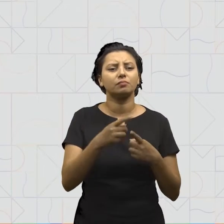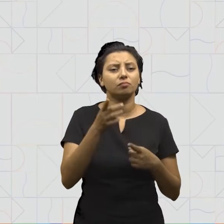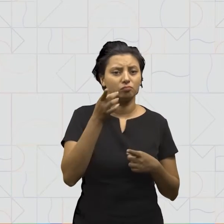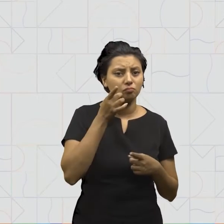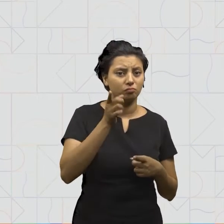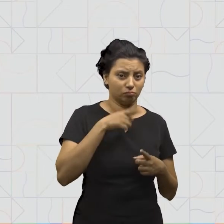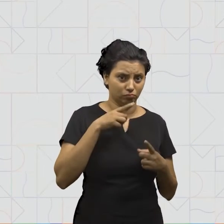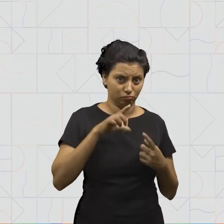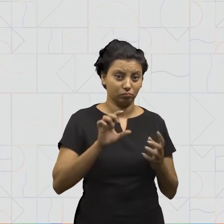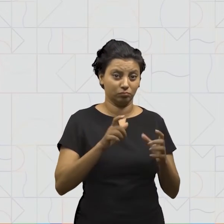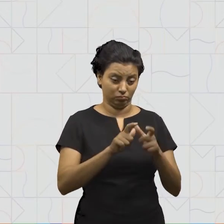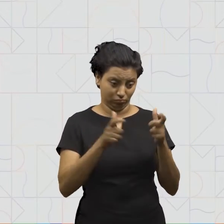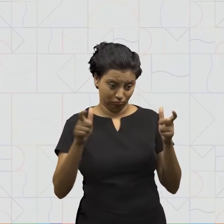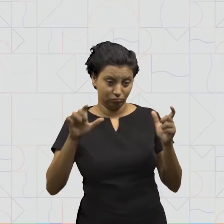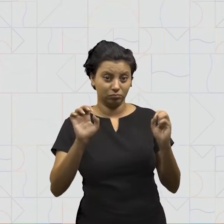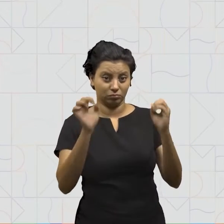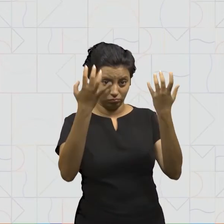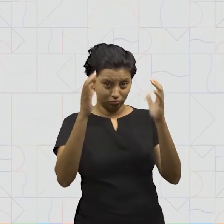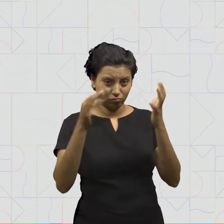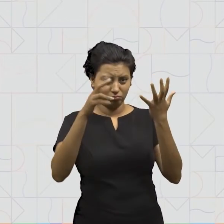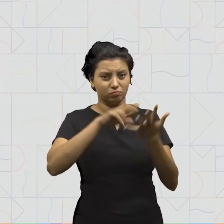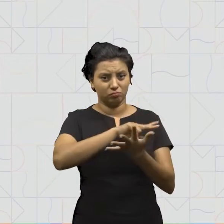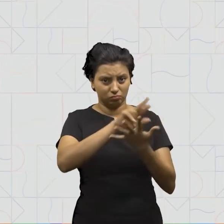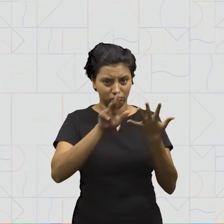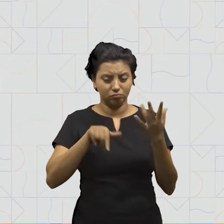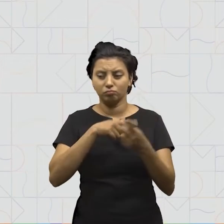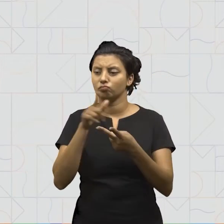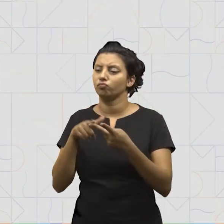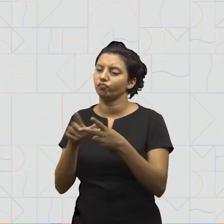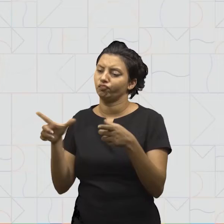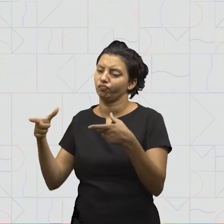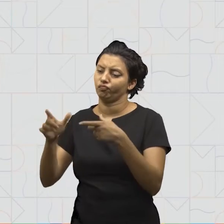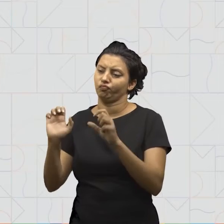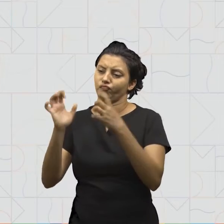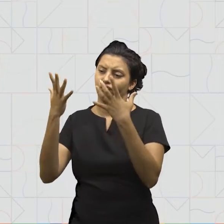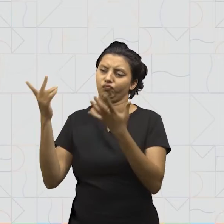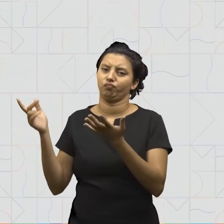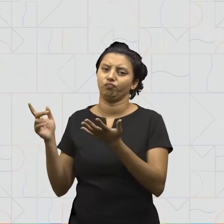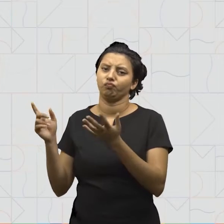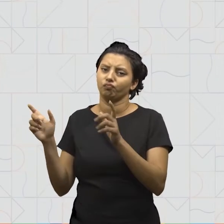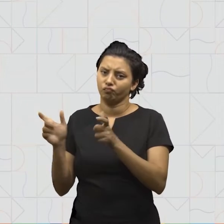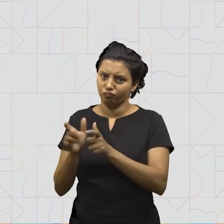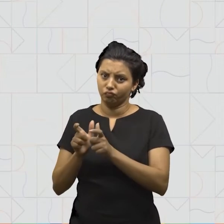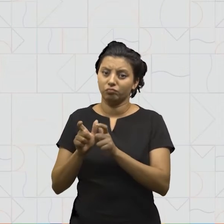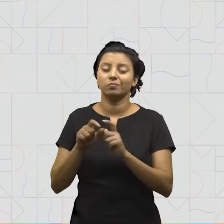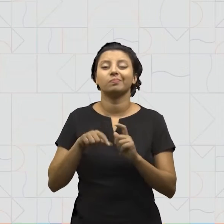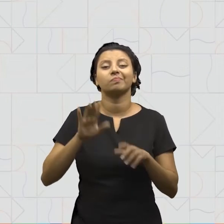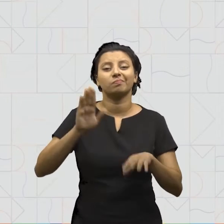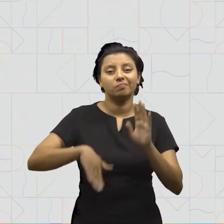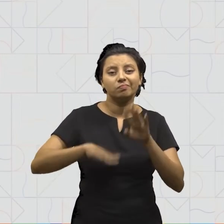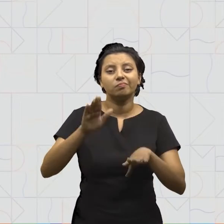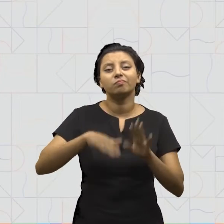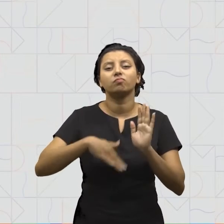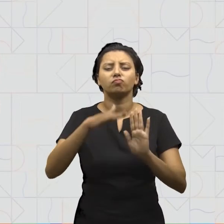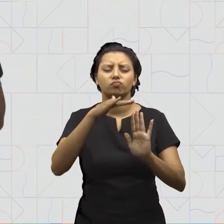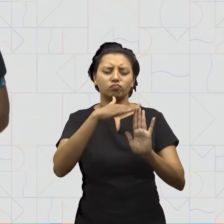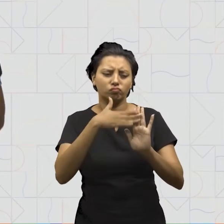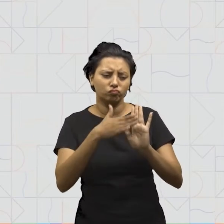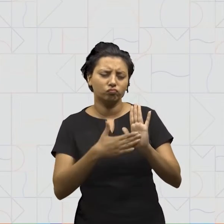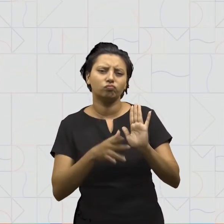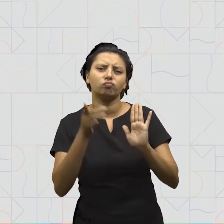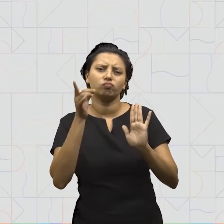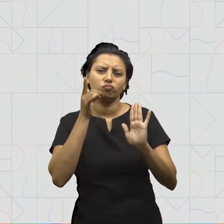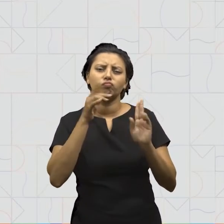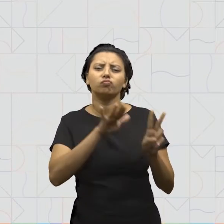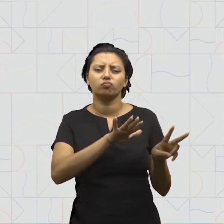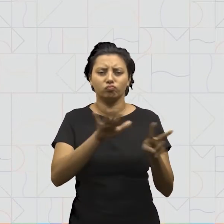havia mais atrações e outros menos. Ele nos respondeu que, de acordo com a programação do circo durante